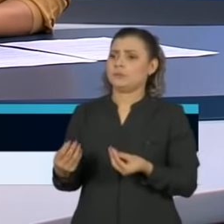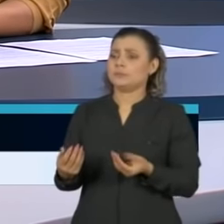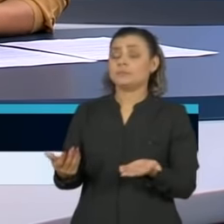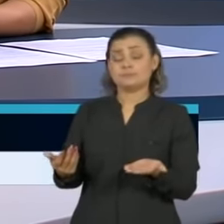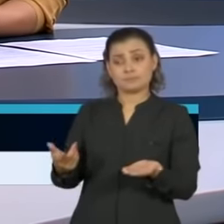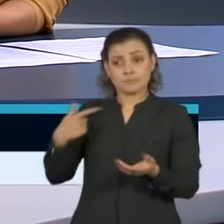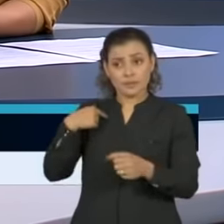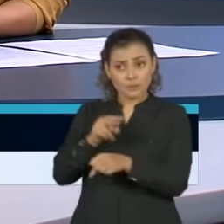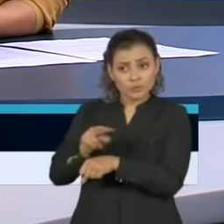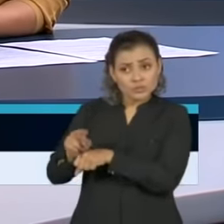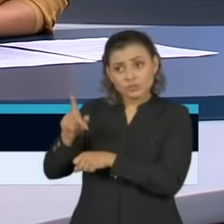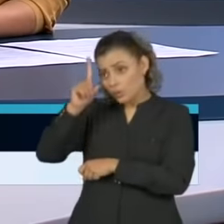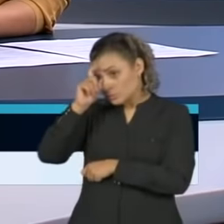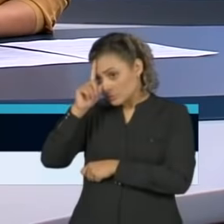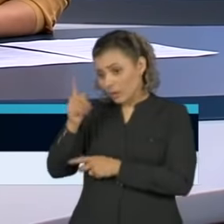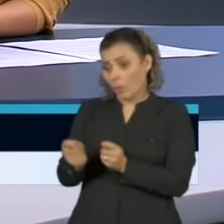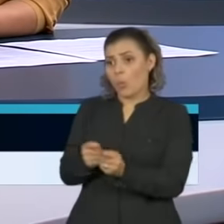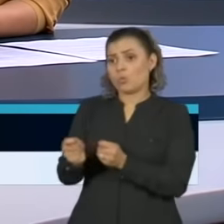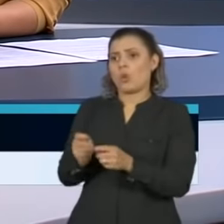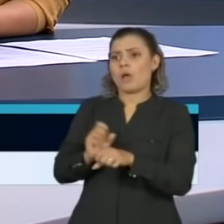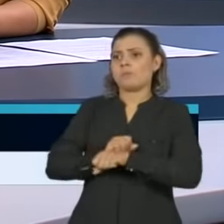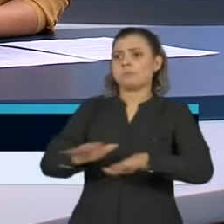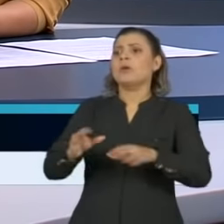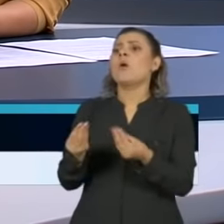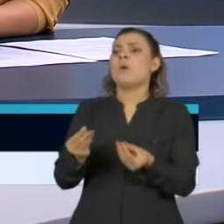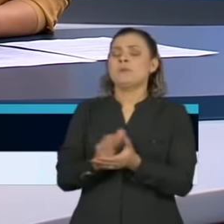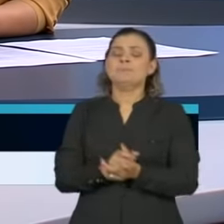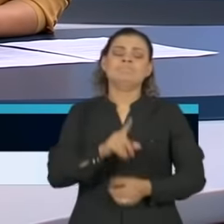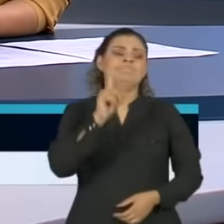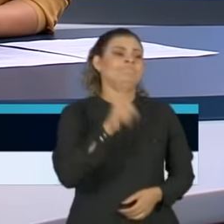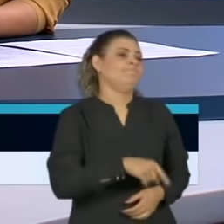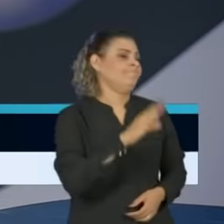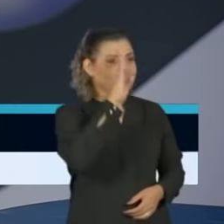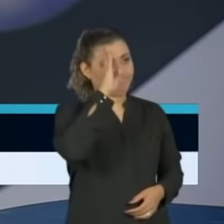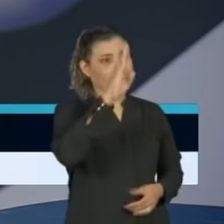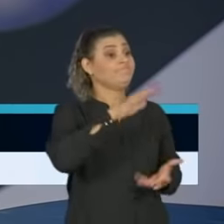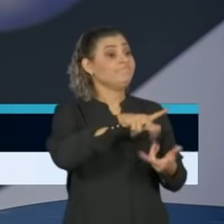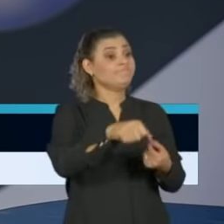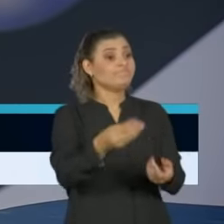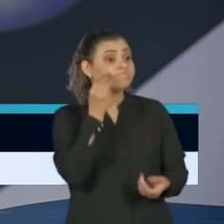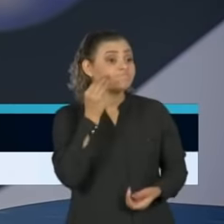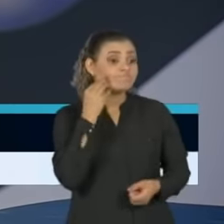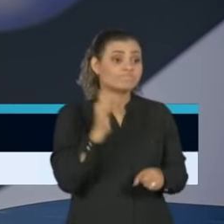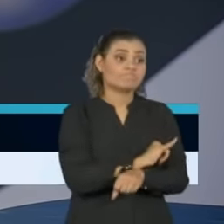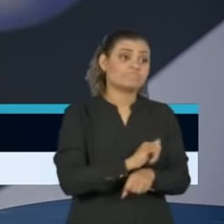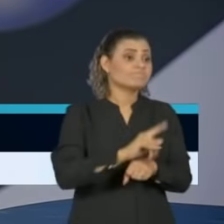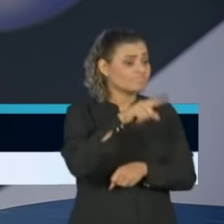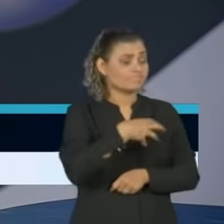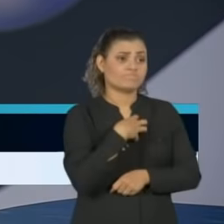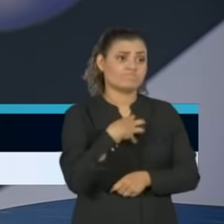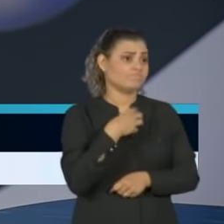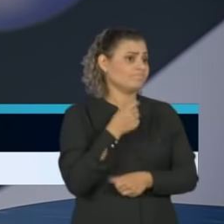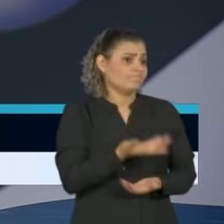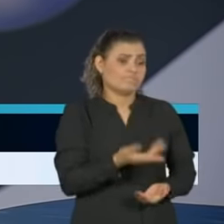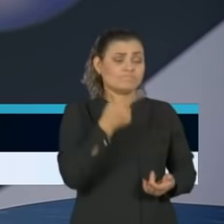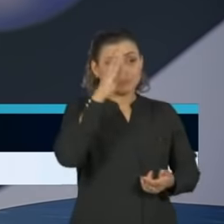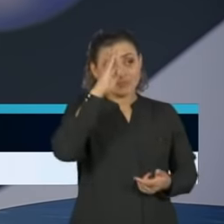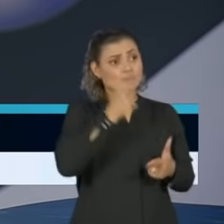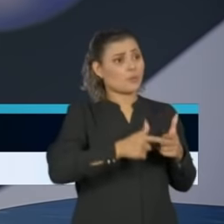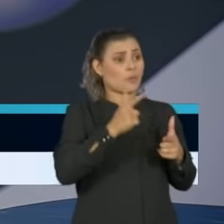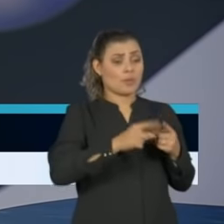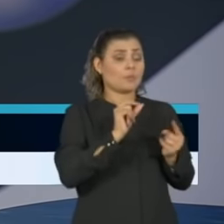preservar os hospitais e conter o surto? Esse é o grande malabarismo que todos os gestores no mundo inteiro estão enfrentando, exatamente isso. O grande problema é que